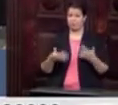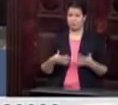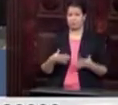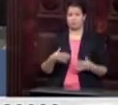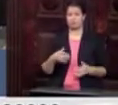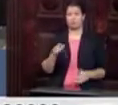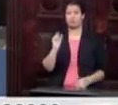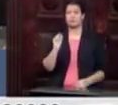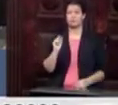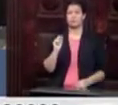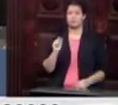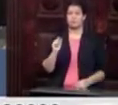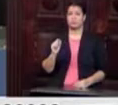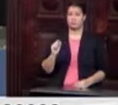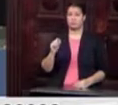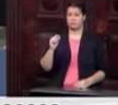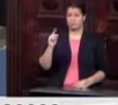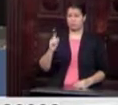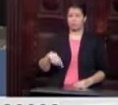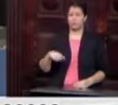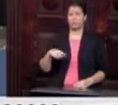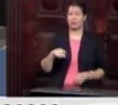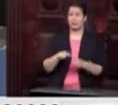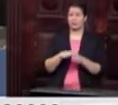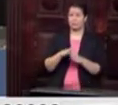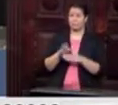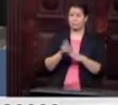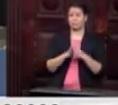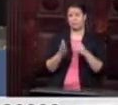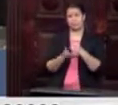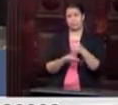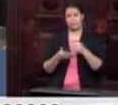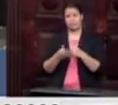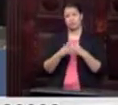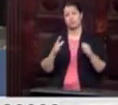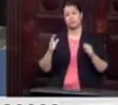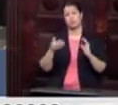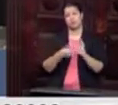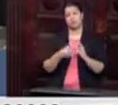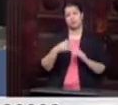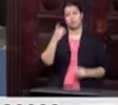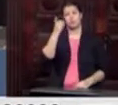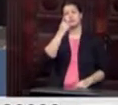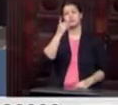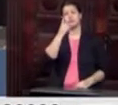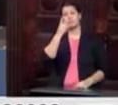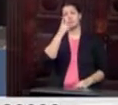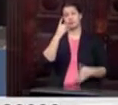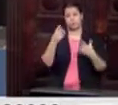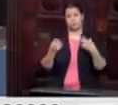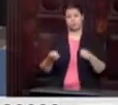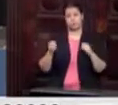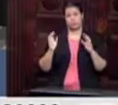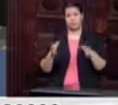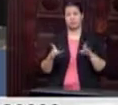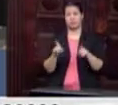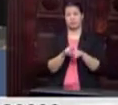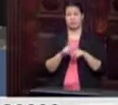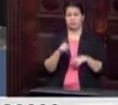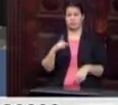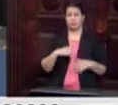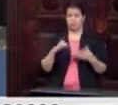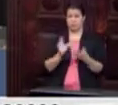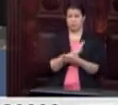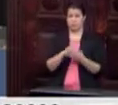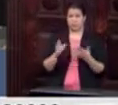Paulo, esse é o texto básico aprovado na Câmara dos Deputados, ainda temos destaques a ser aprovados, depois irá